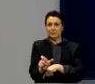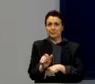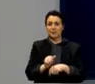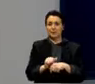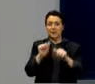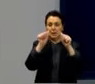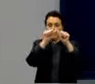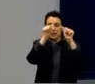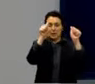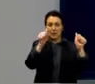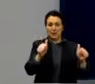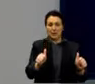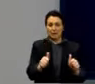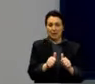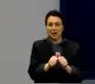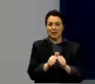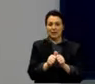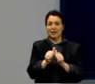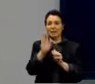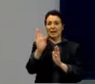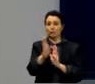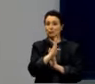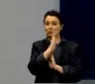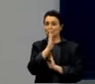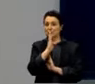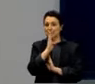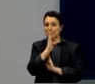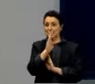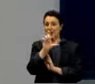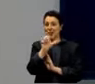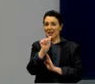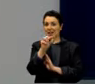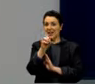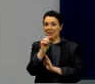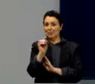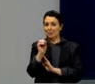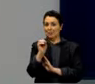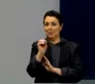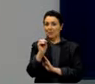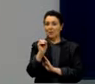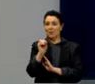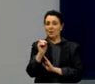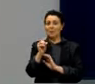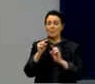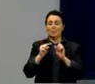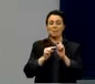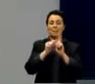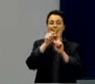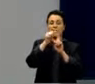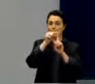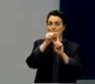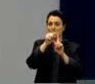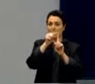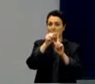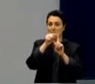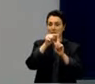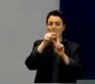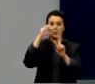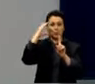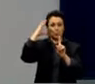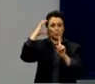A imagem está na posição lateral. Essa posição, então, mais para cima, perto da cabeça, a posição